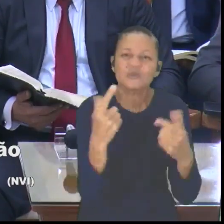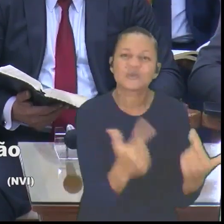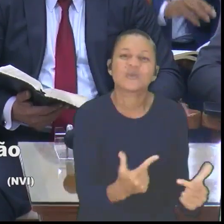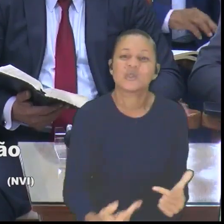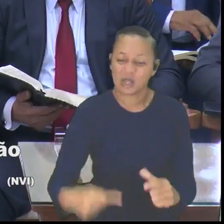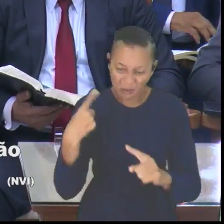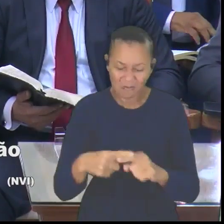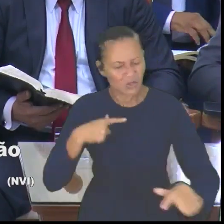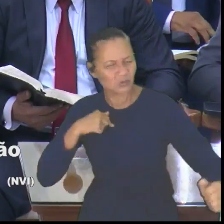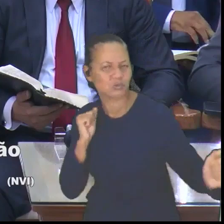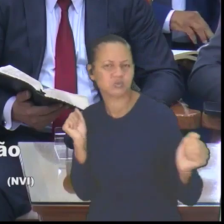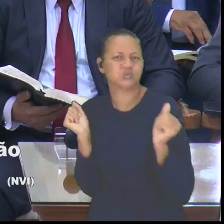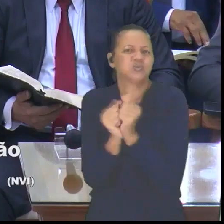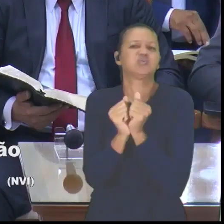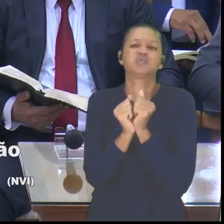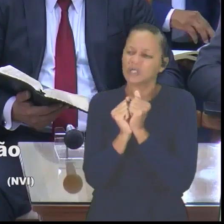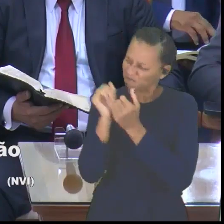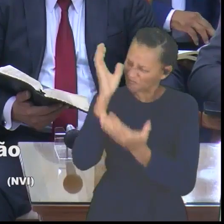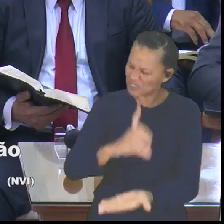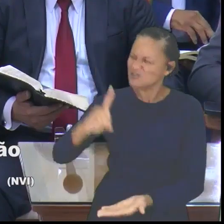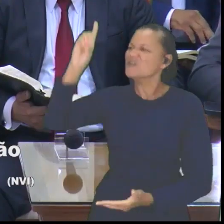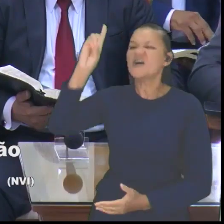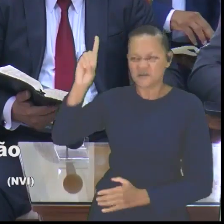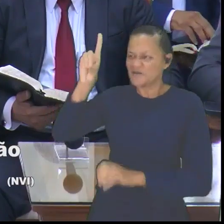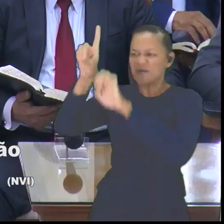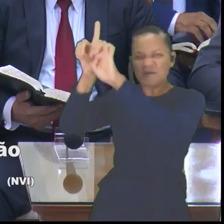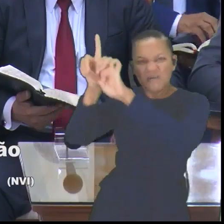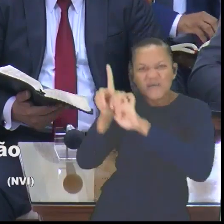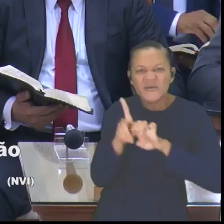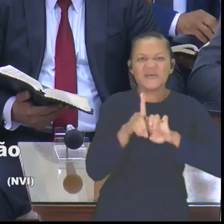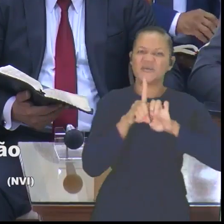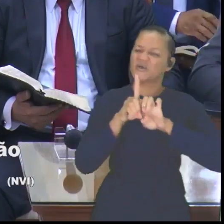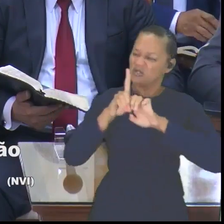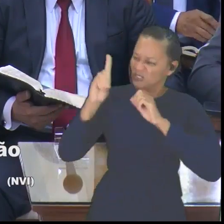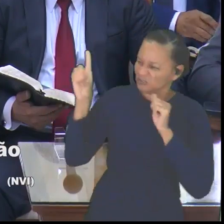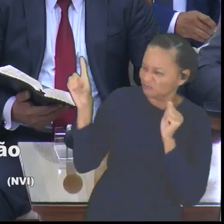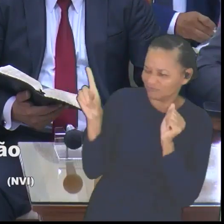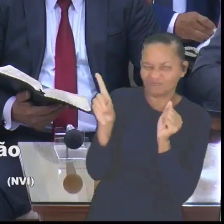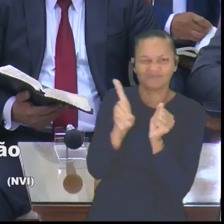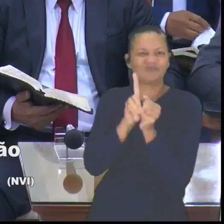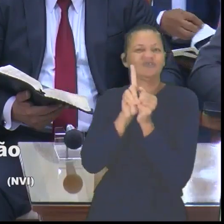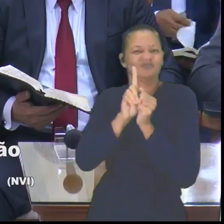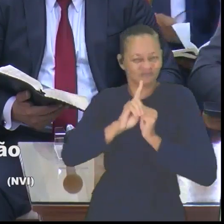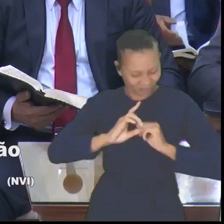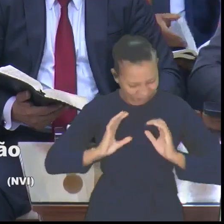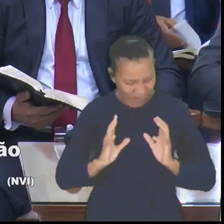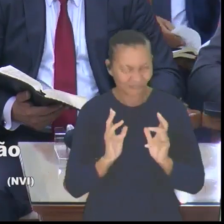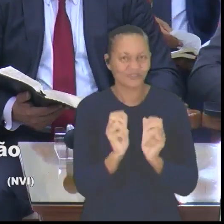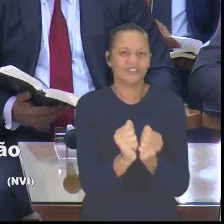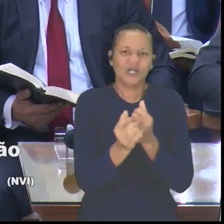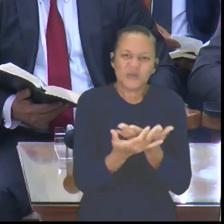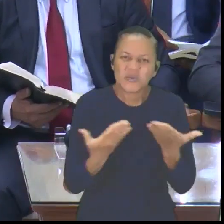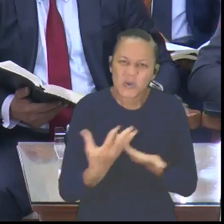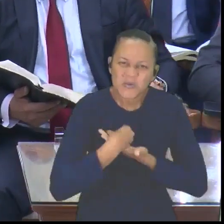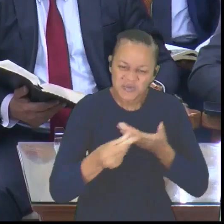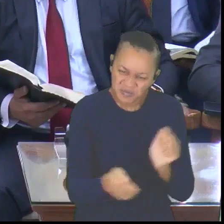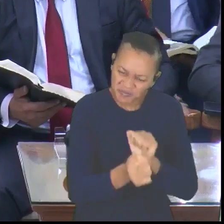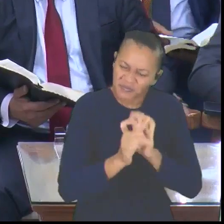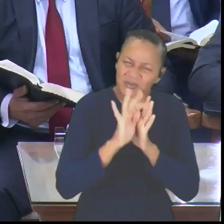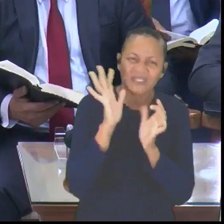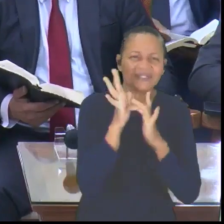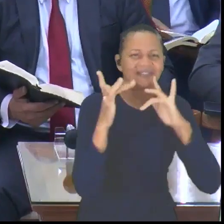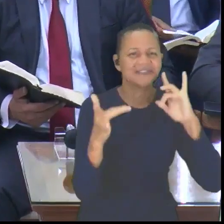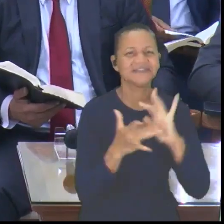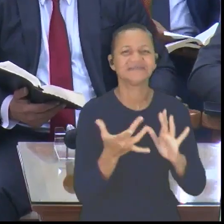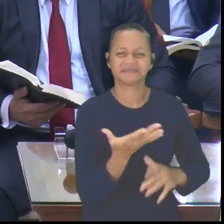porque conosco está o Emanuel, o Deus que está conosco. Quem dá glórias a Jesus por